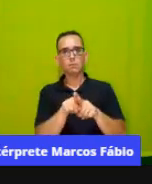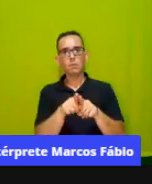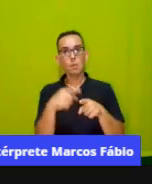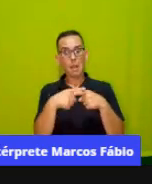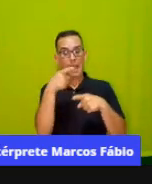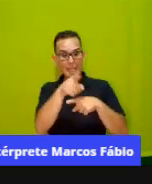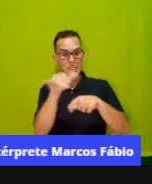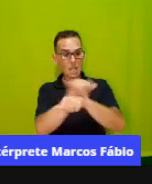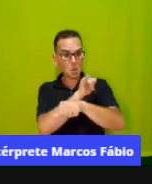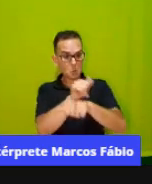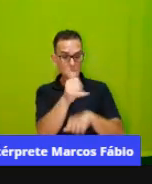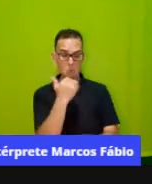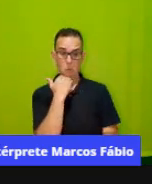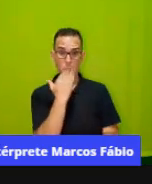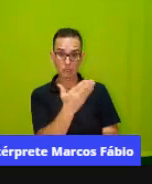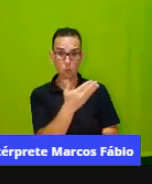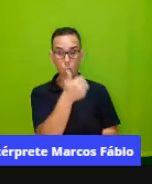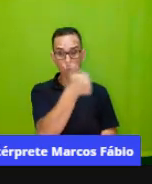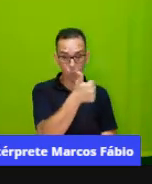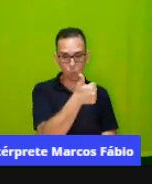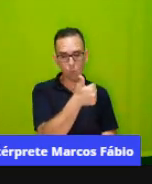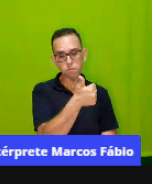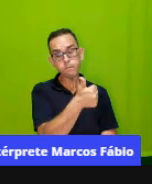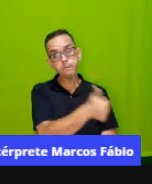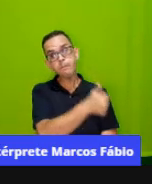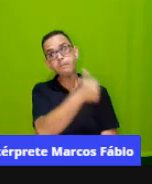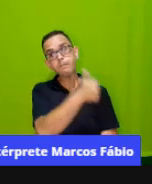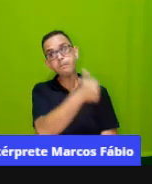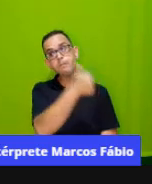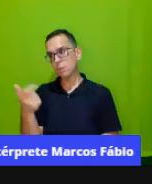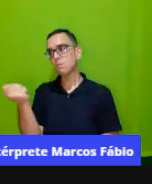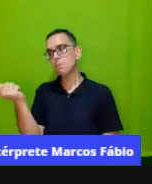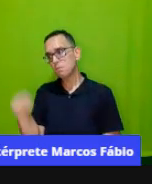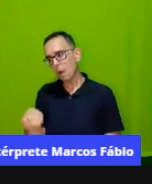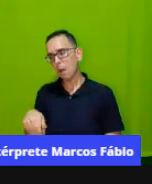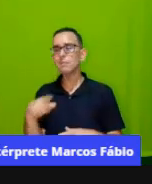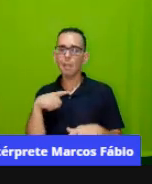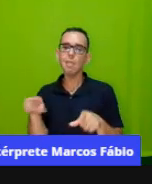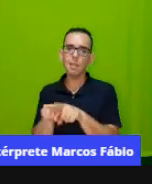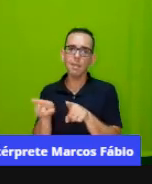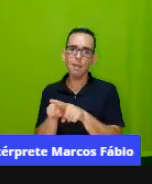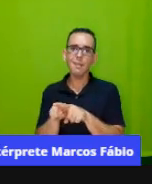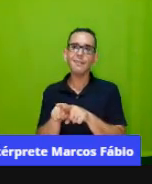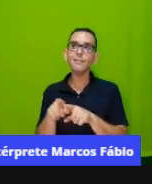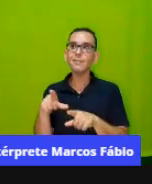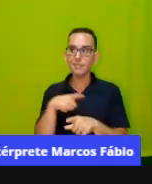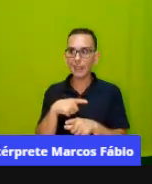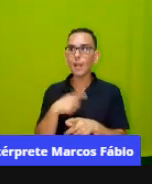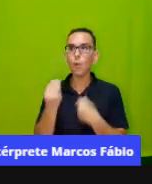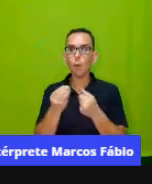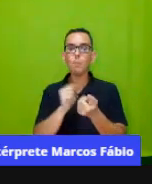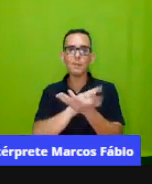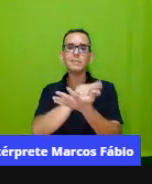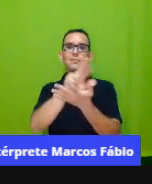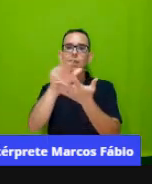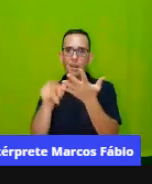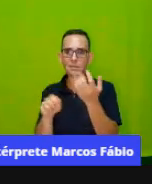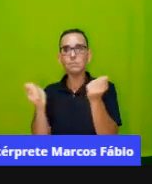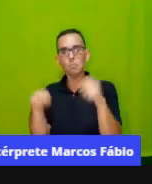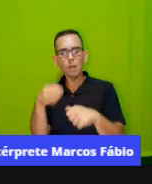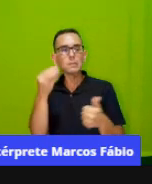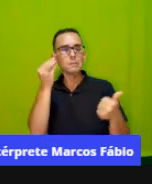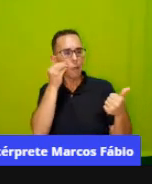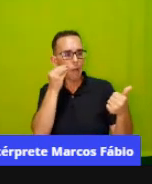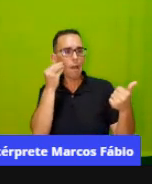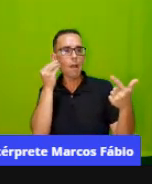não deu certo, a gente pode tentar um outro tipo de recurso. Como a gente tem N tipos, a gente pode fazer a tentativa. Então, a gente